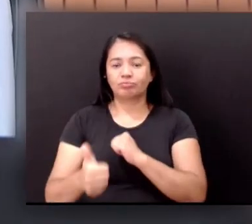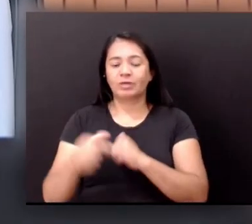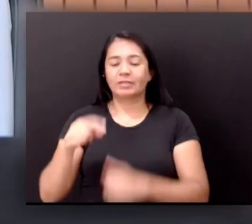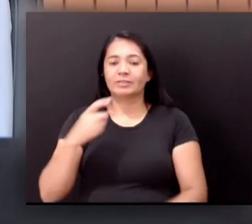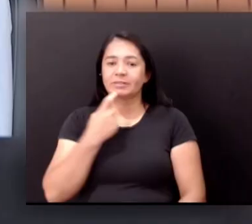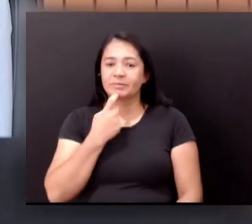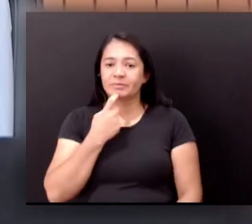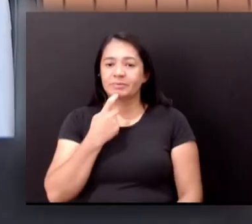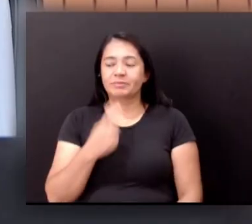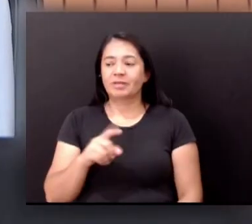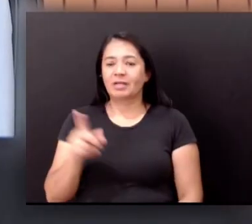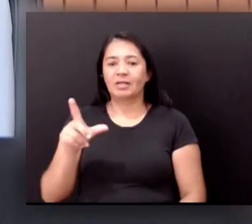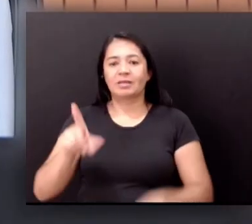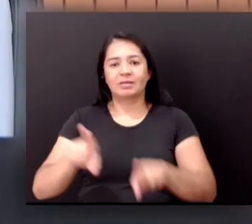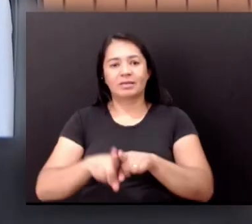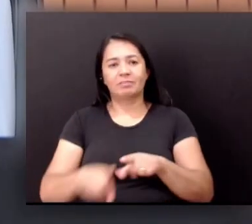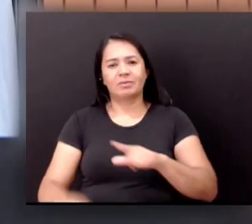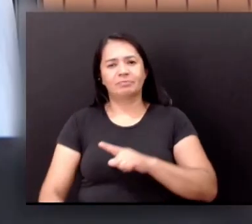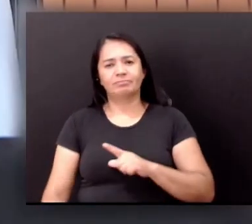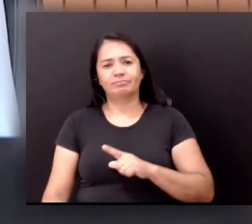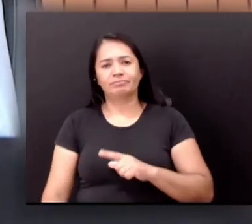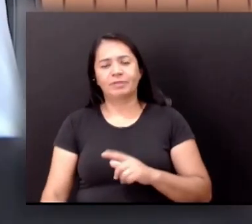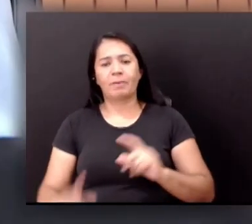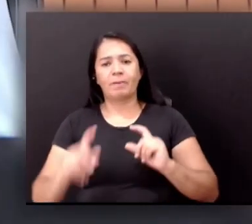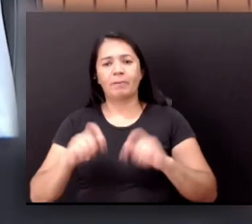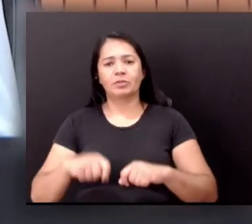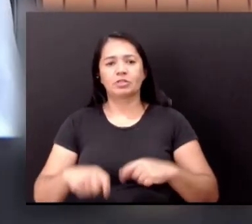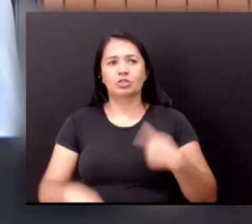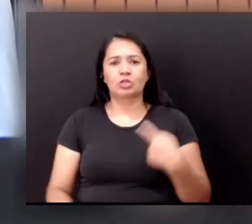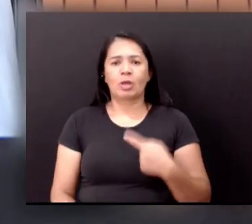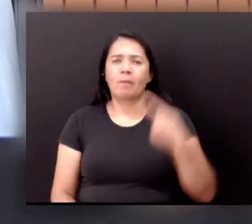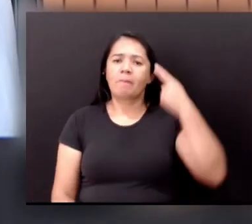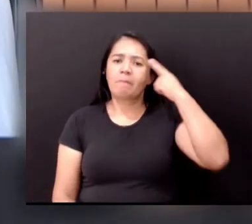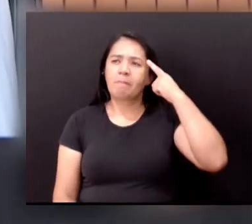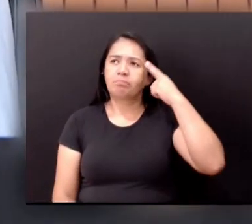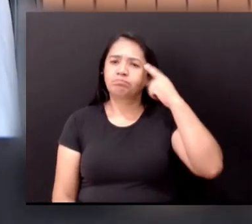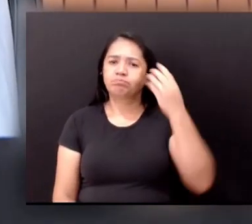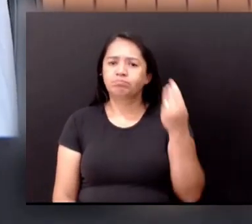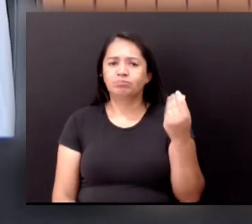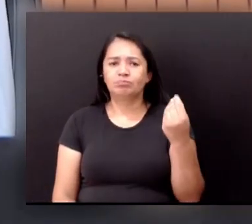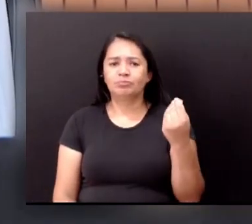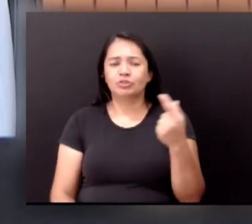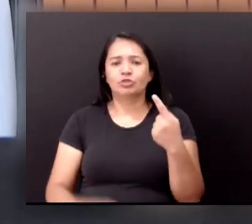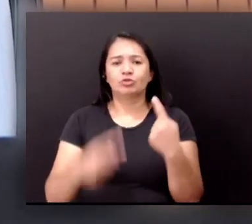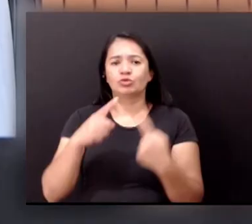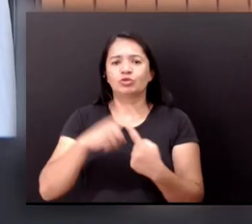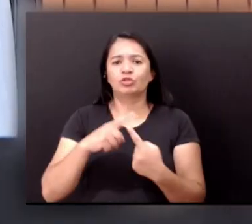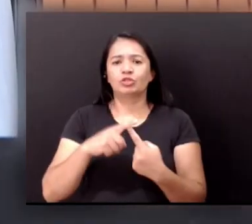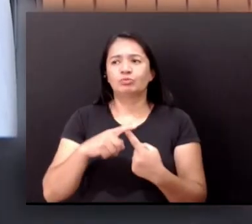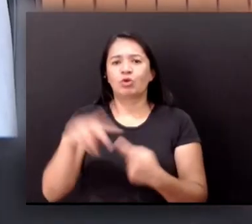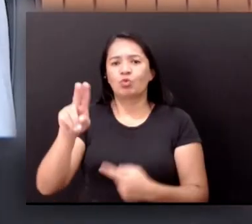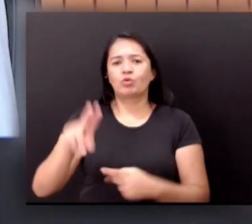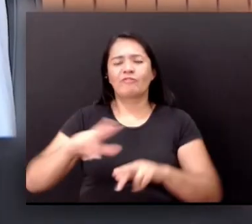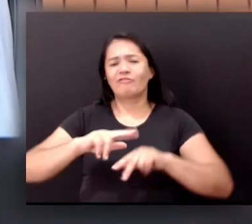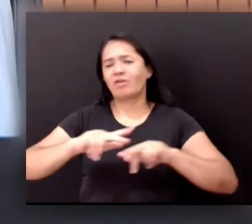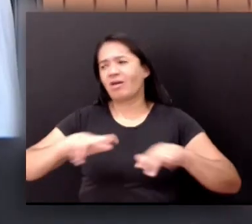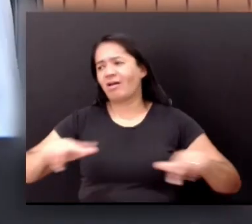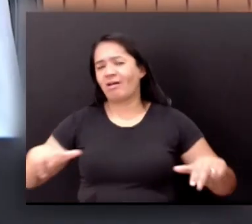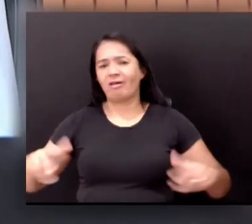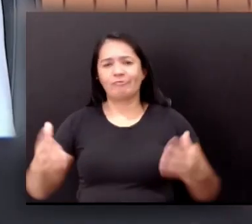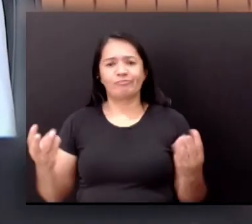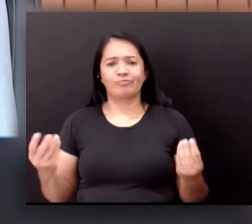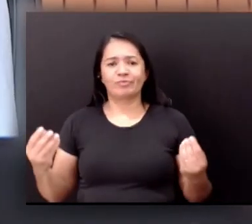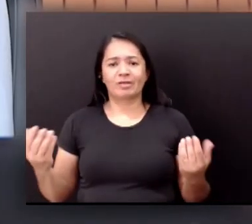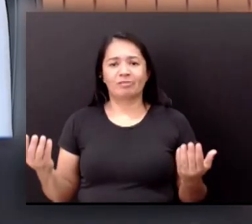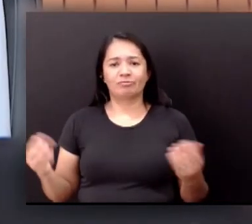também é uma possibilidade da gente pensar uma arena, uma espécie de uma arena multiuso, né, que possa agregar o futebol,